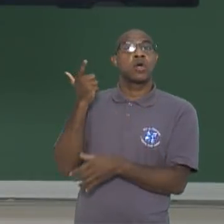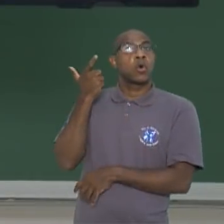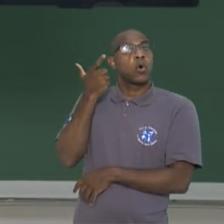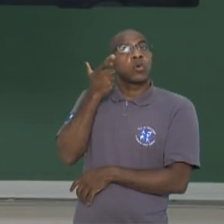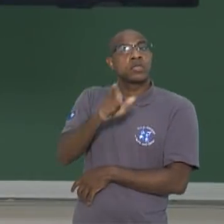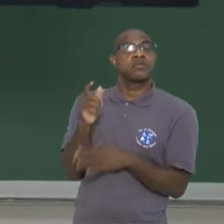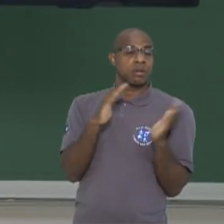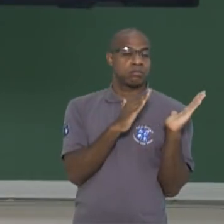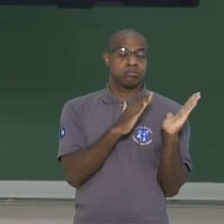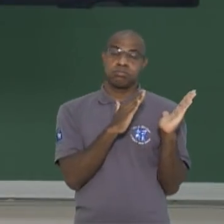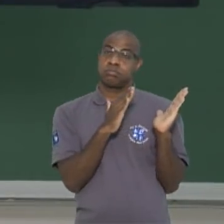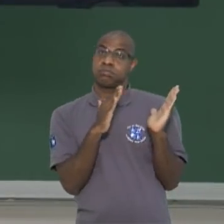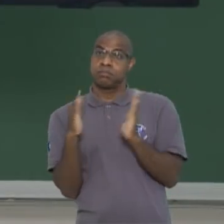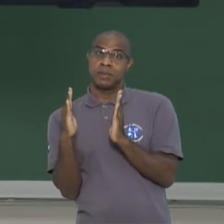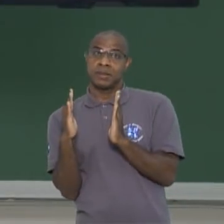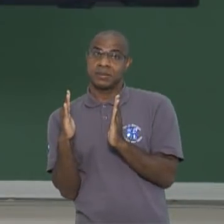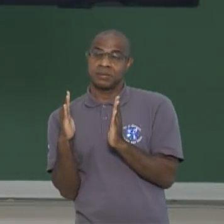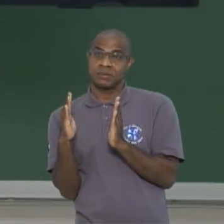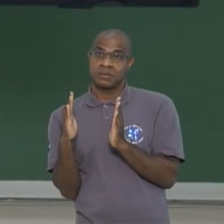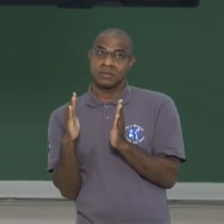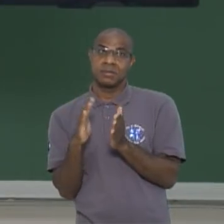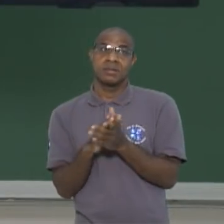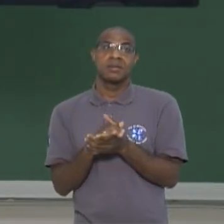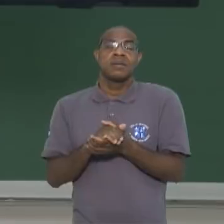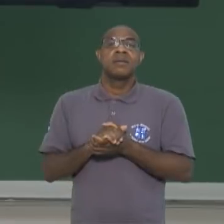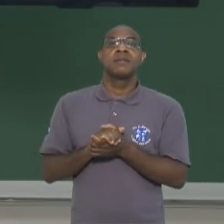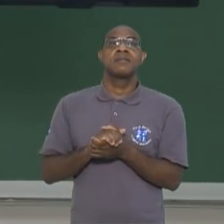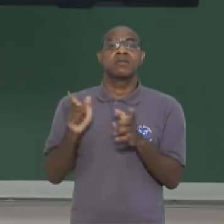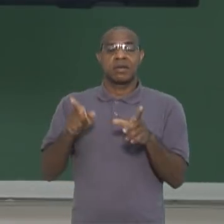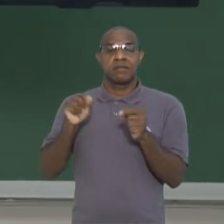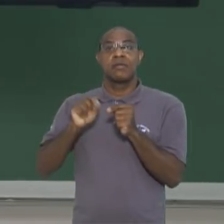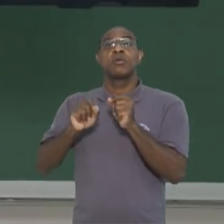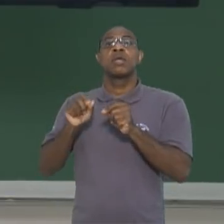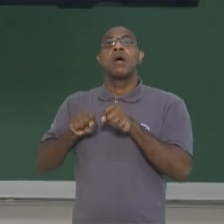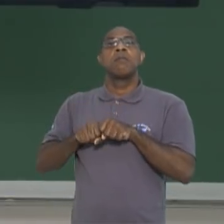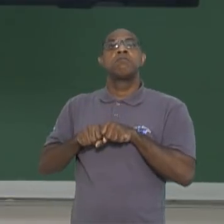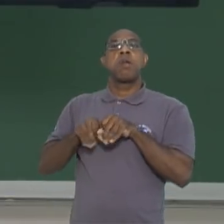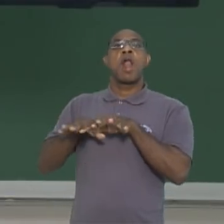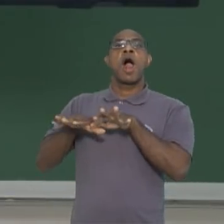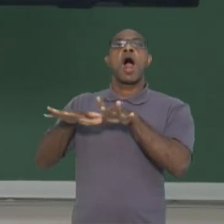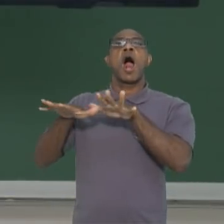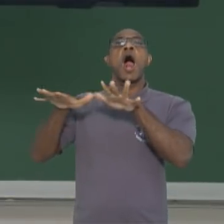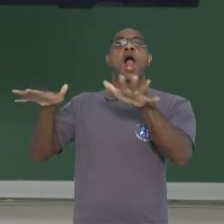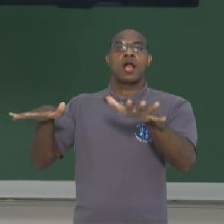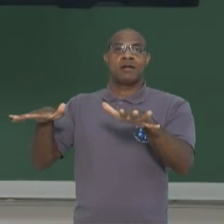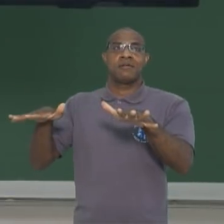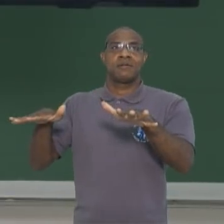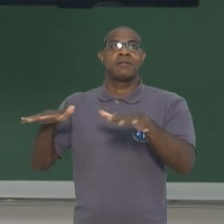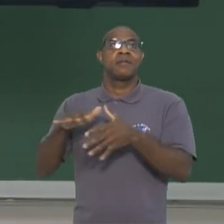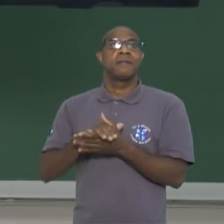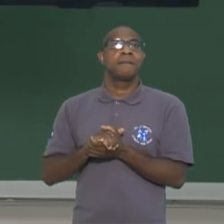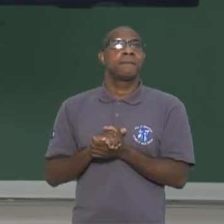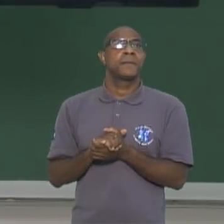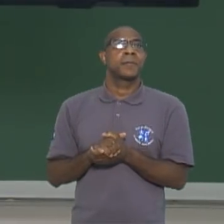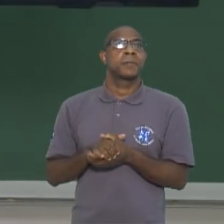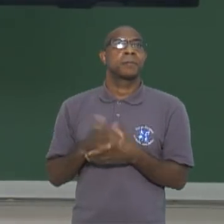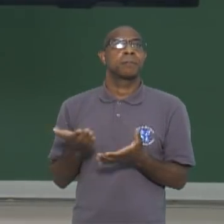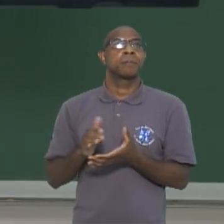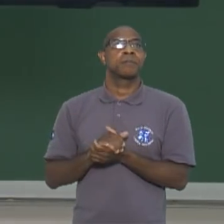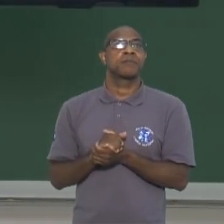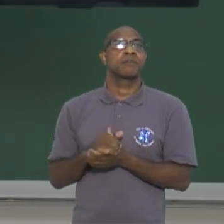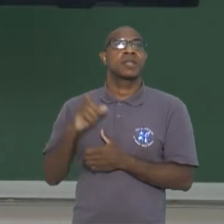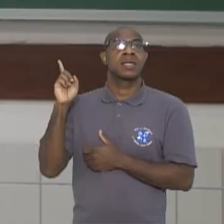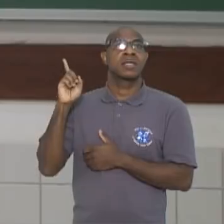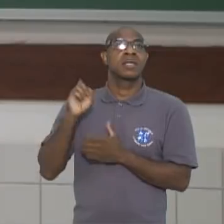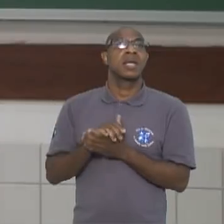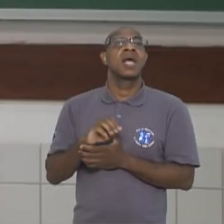em que Clovis foi rei dos francos, ele já fez a sua expansão territorial. Tá? Aqui, o legado de